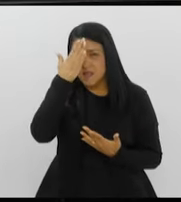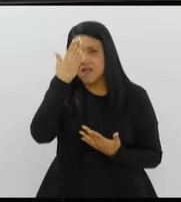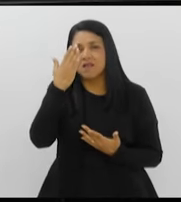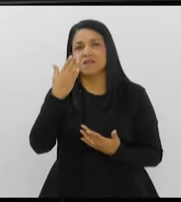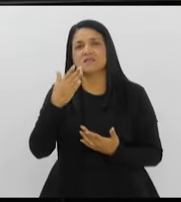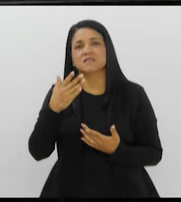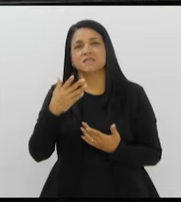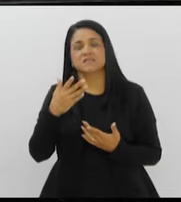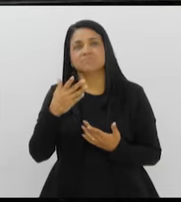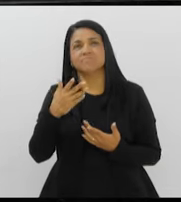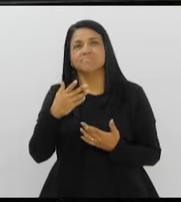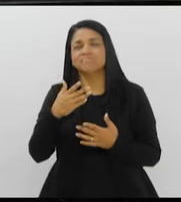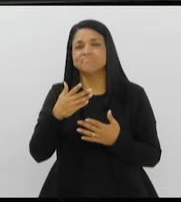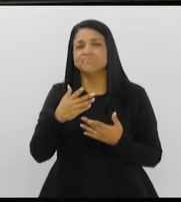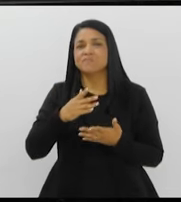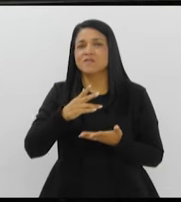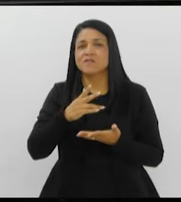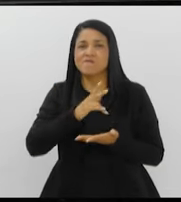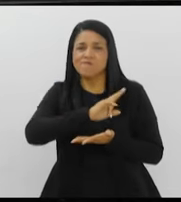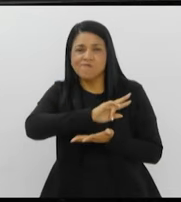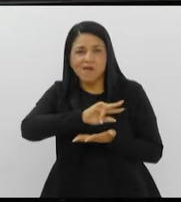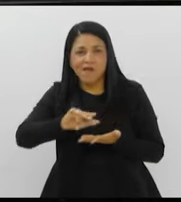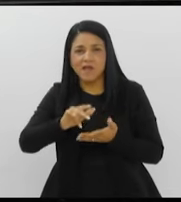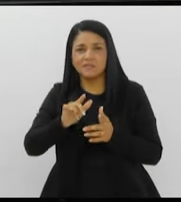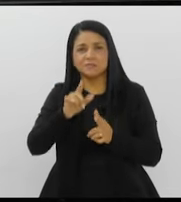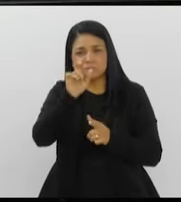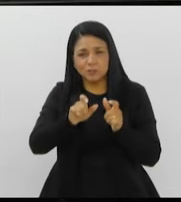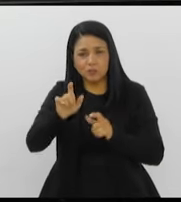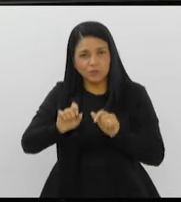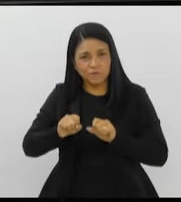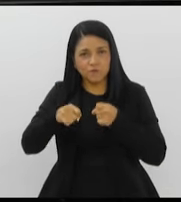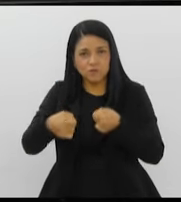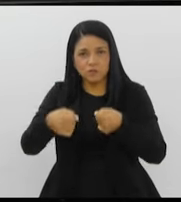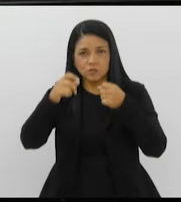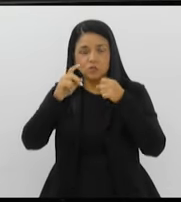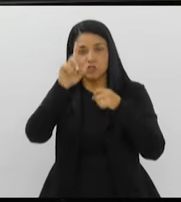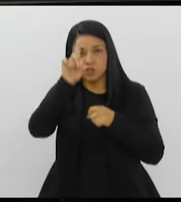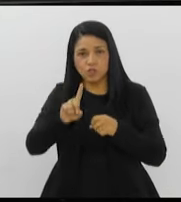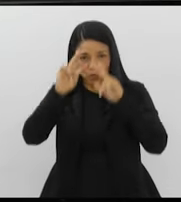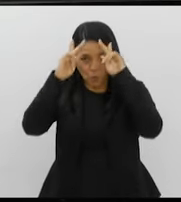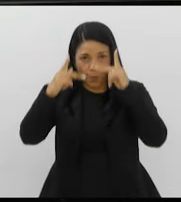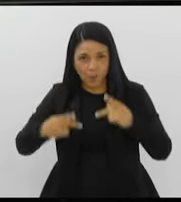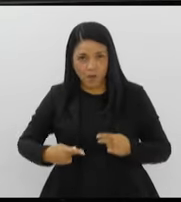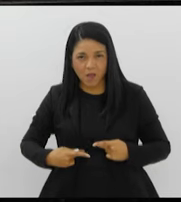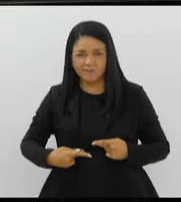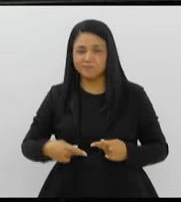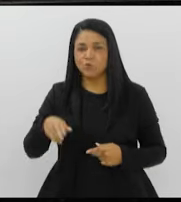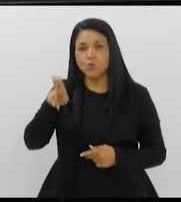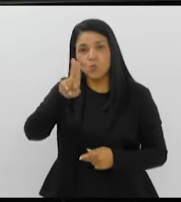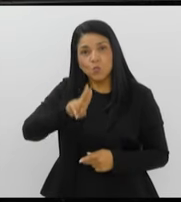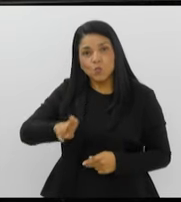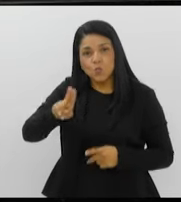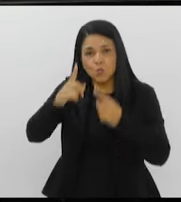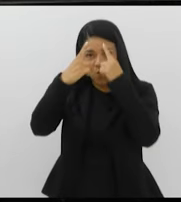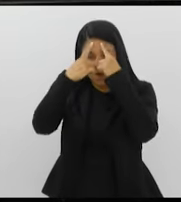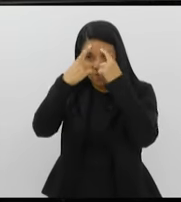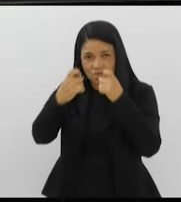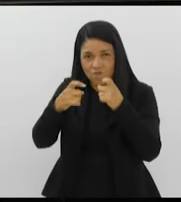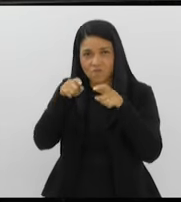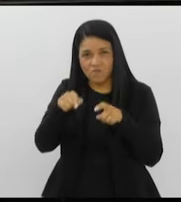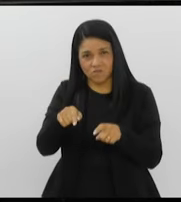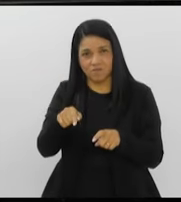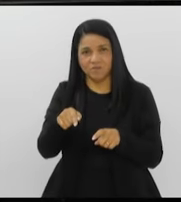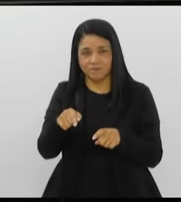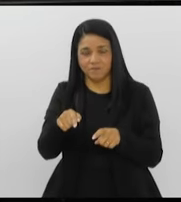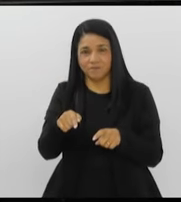muitos supostos defensores dos direitos humanos se utilizam da violência para